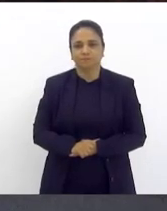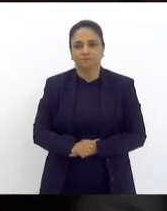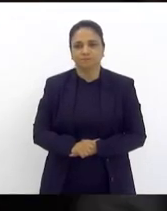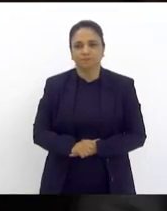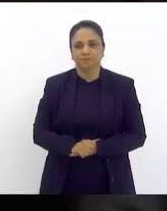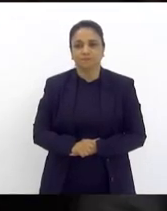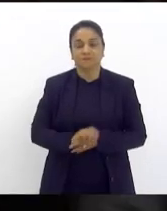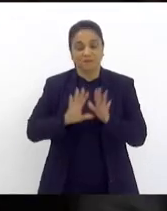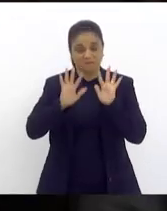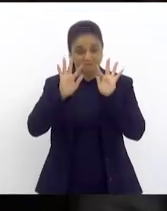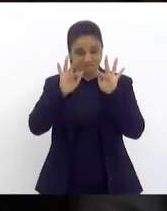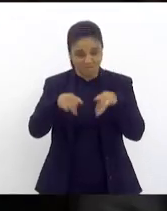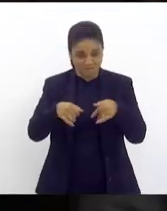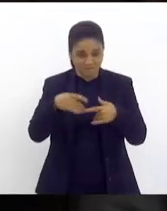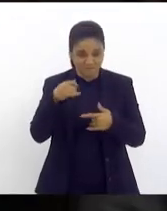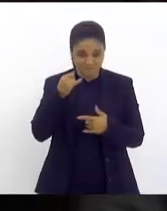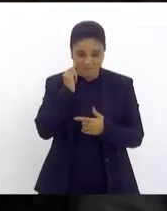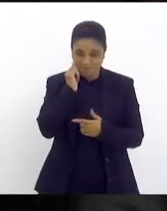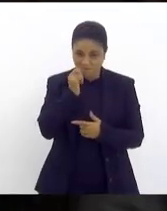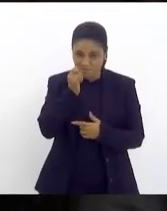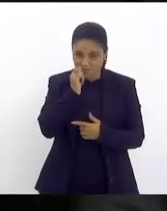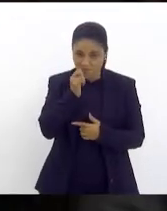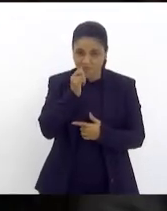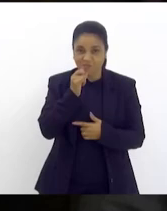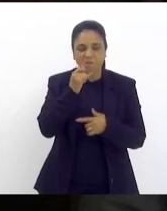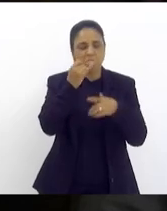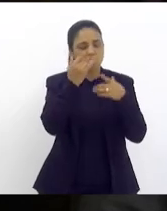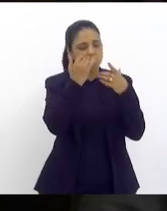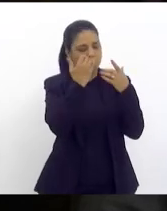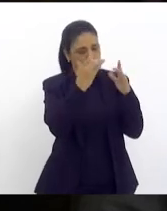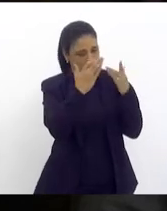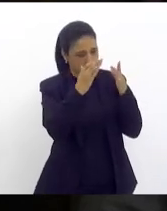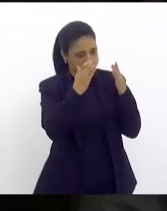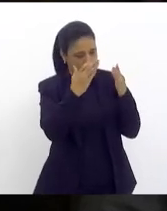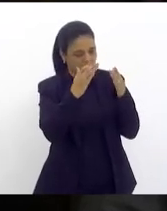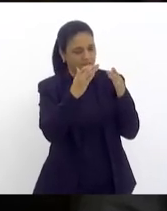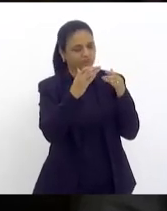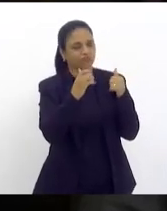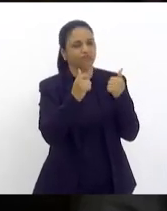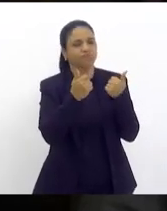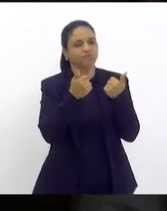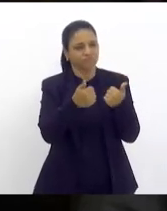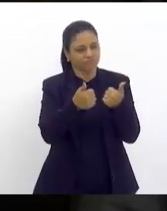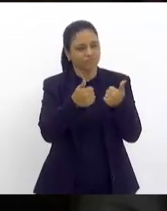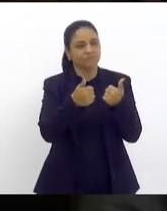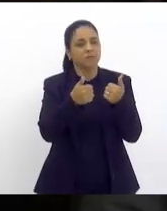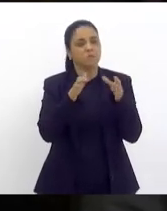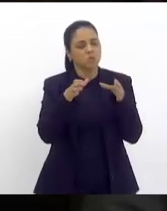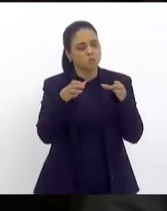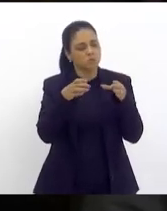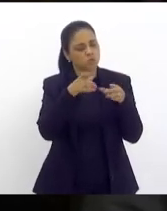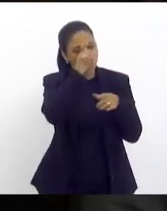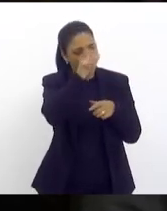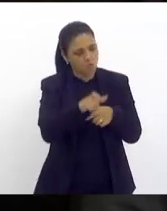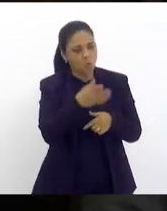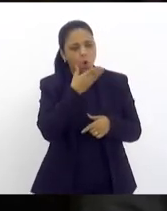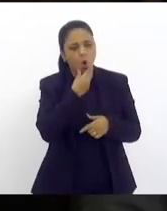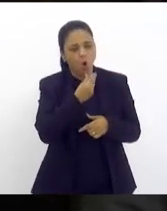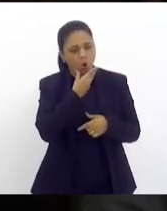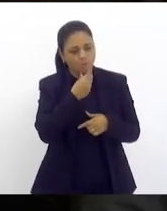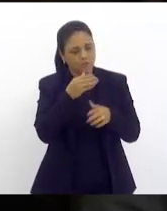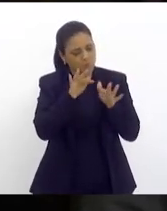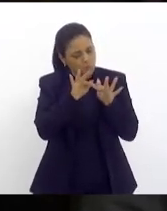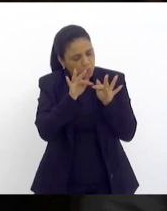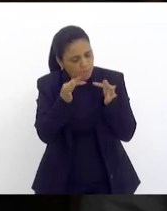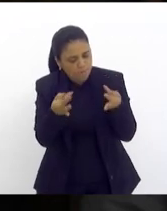Para encerrar aqui minha fala, Rubão, parabéns por tudo, parabéns para esse grande homem e